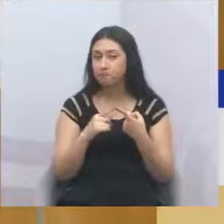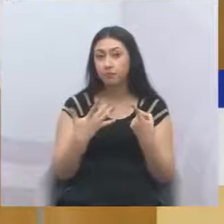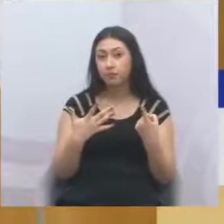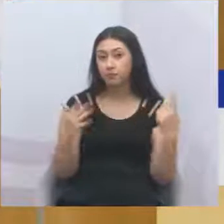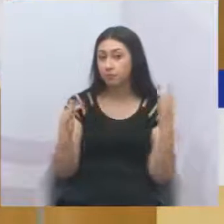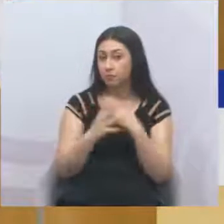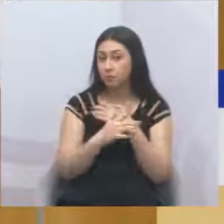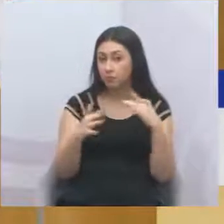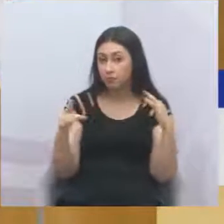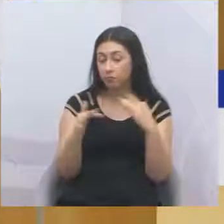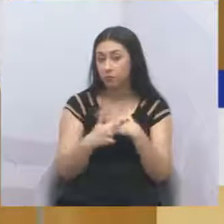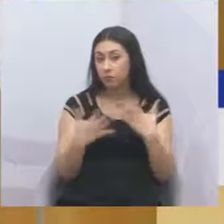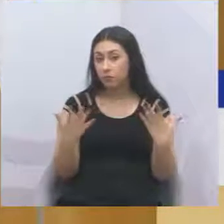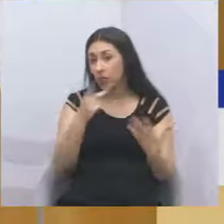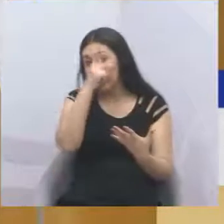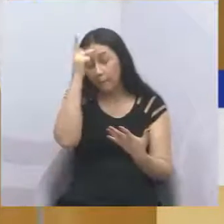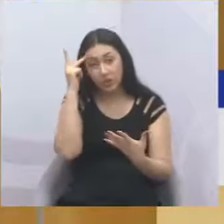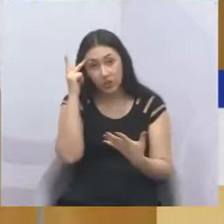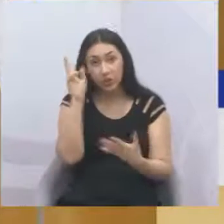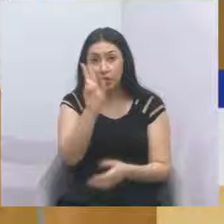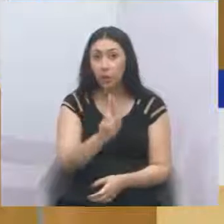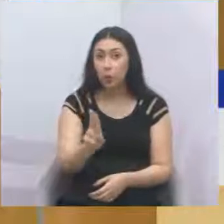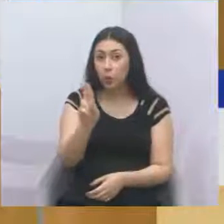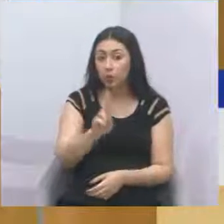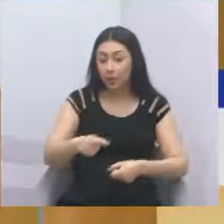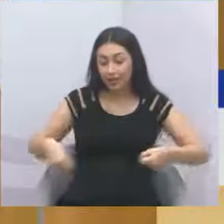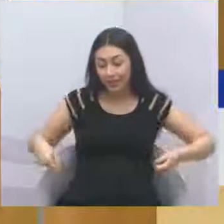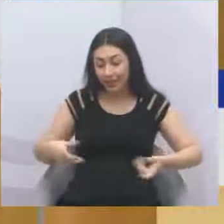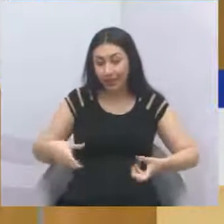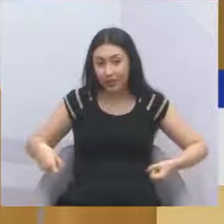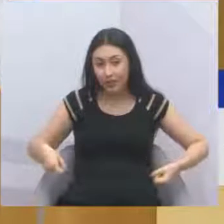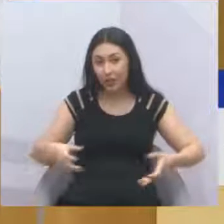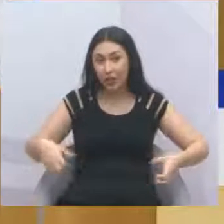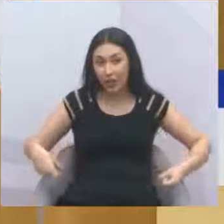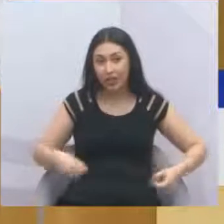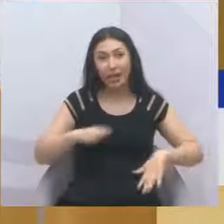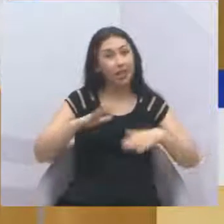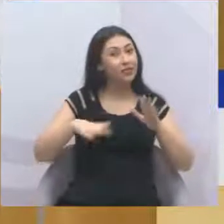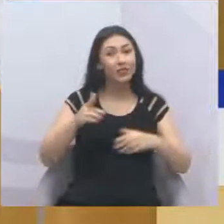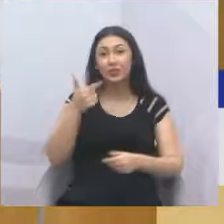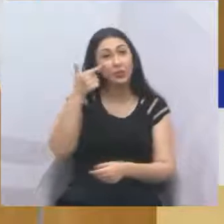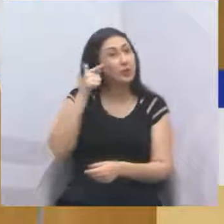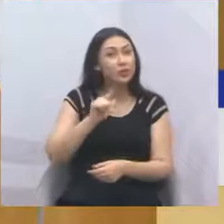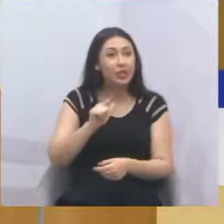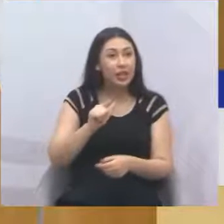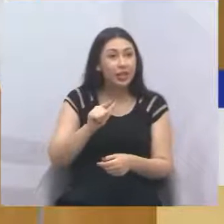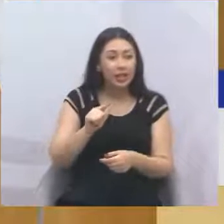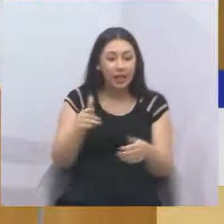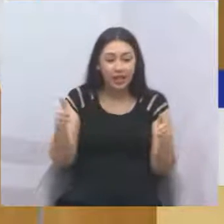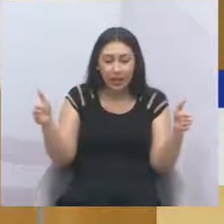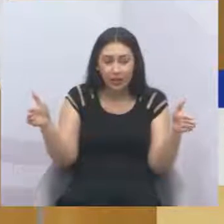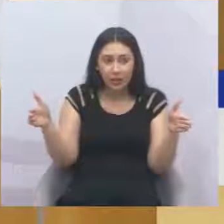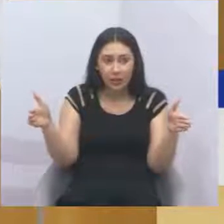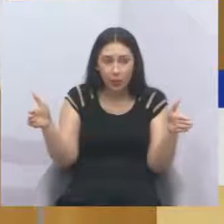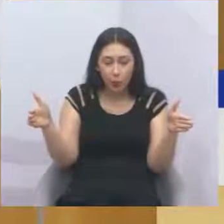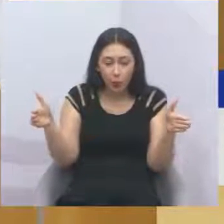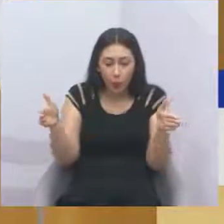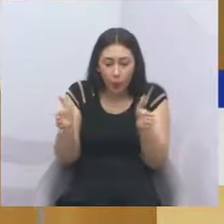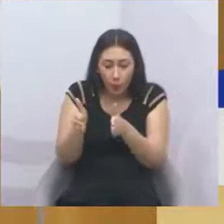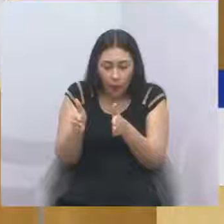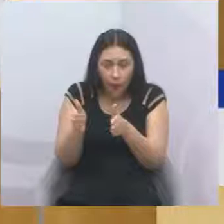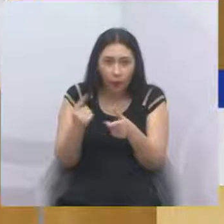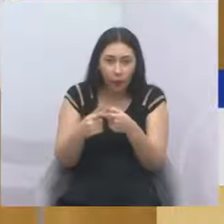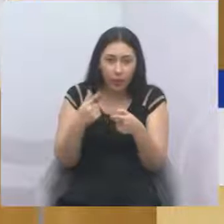mobilidade urbana. Uma pessoa que faz uso de cadeiras de rodas, muitas vezes não consegue passar numa calçada que está